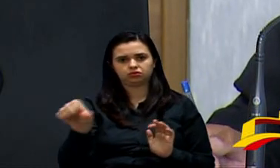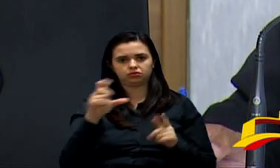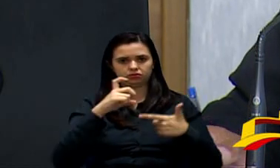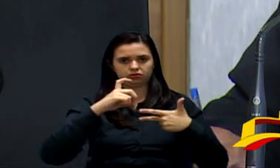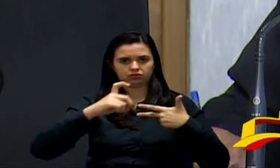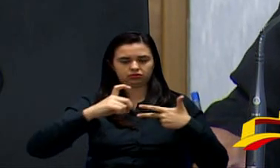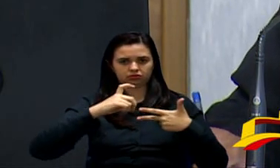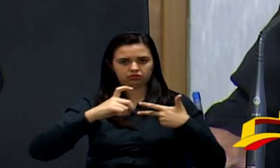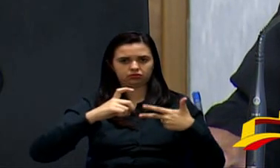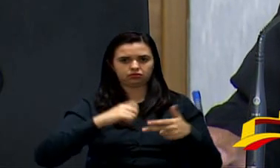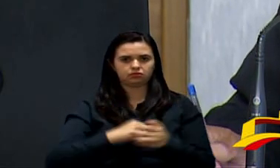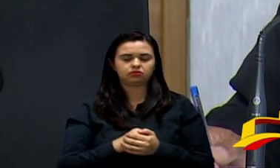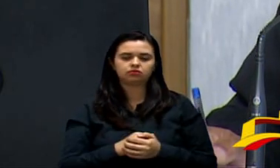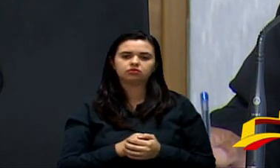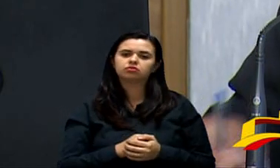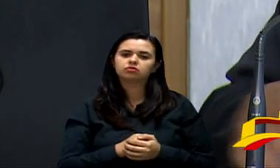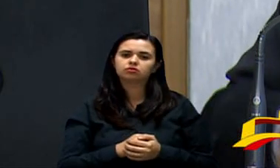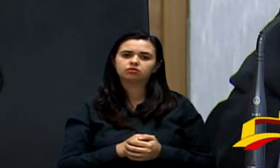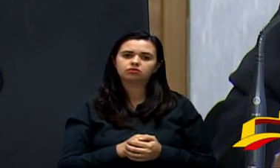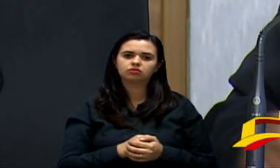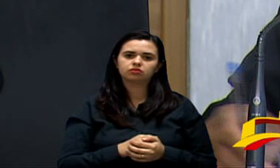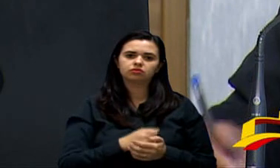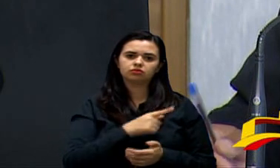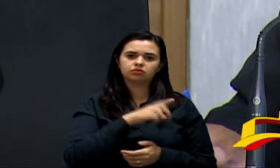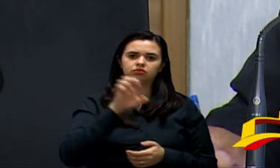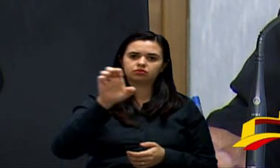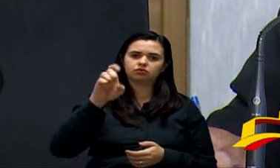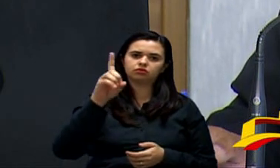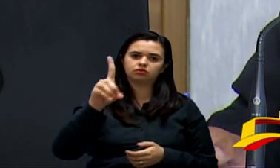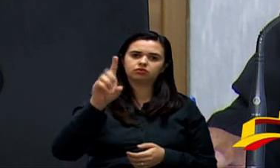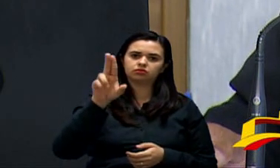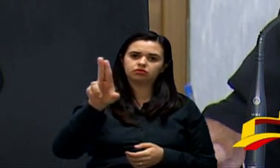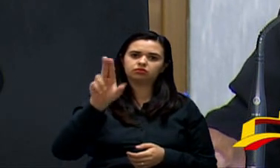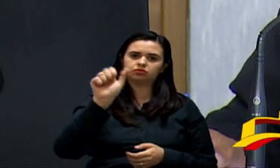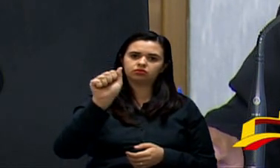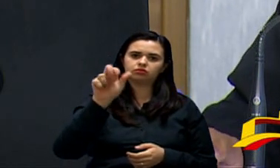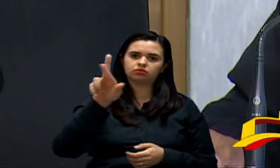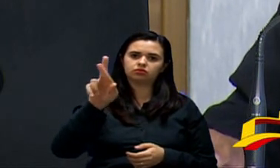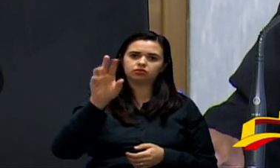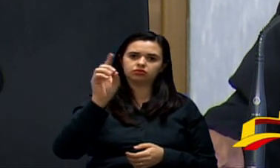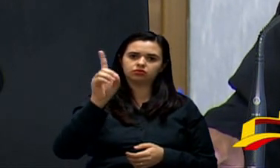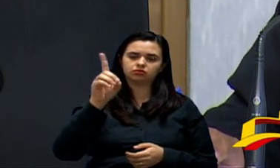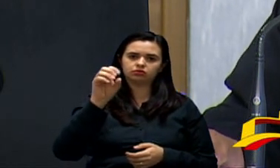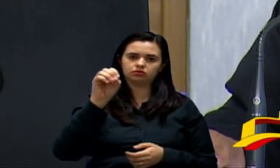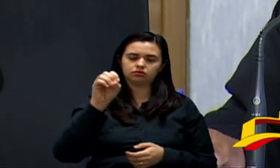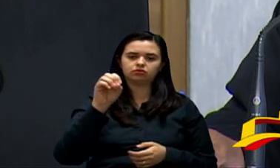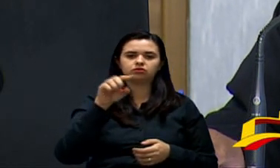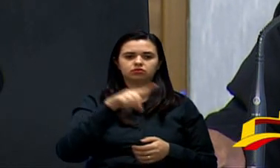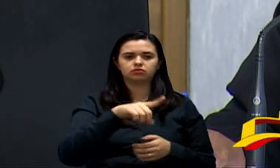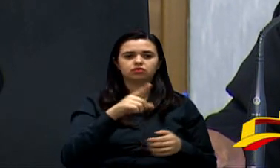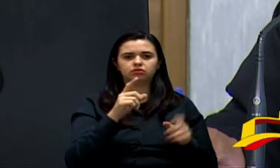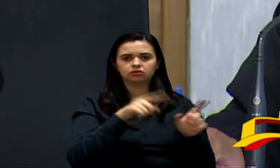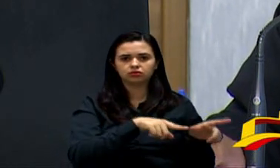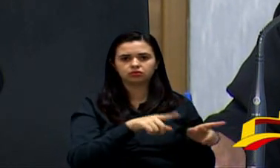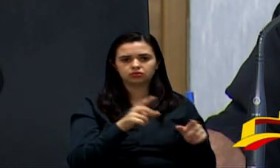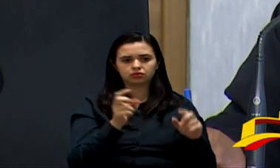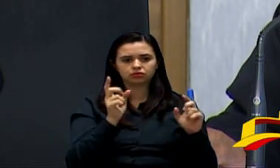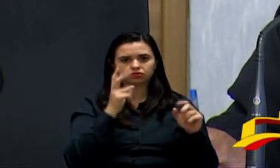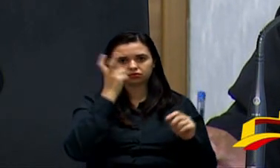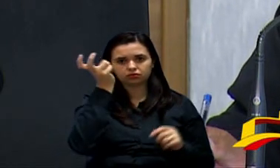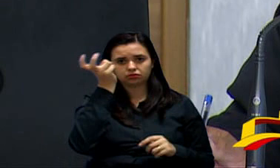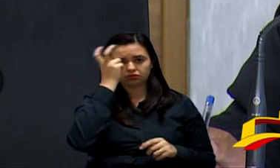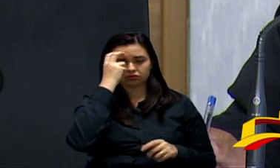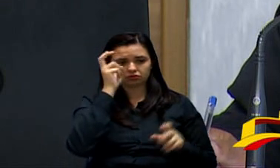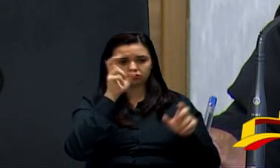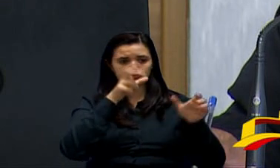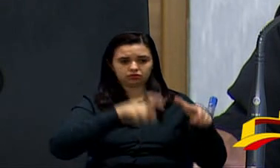declara o mural do artista plástico Eduardo Cobra, em Sorocaba, como patrimônio cultural do município de Sorocaba e da outras